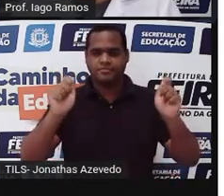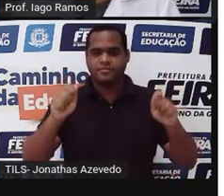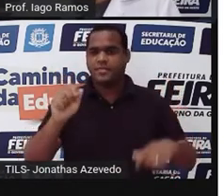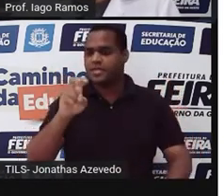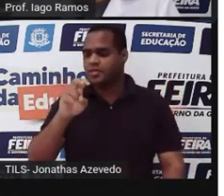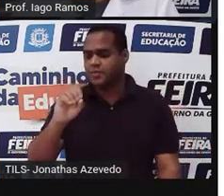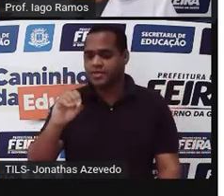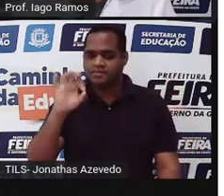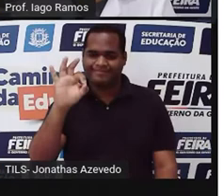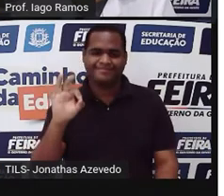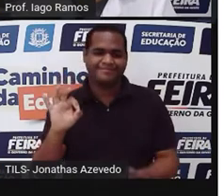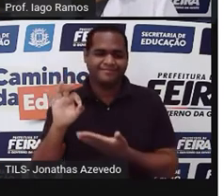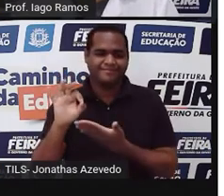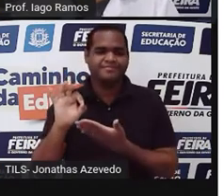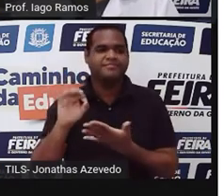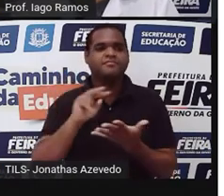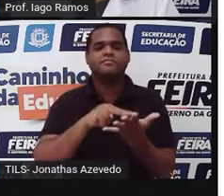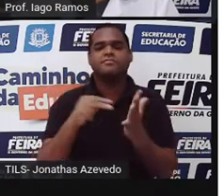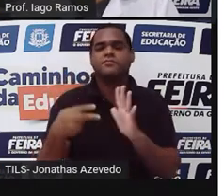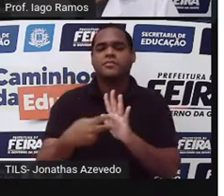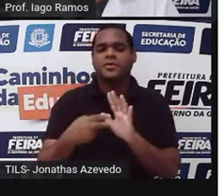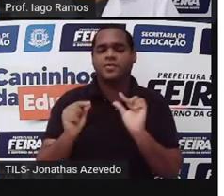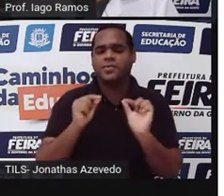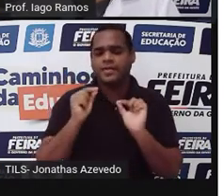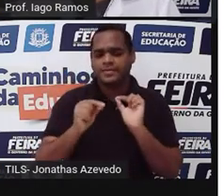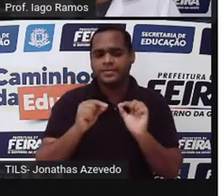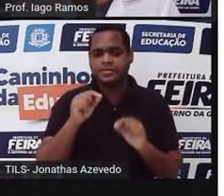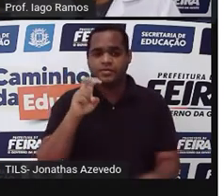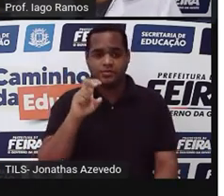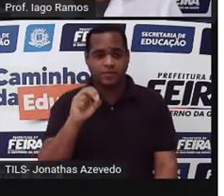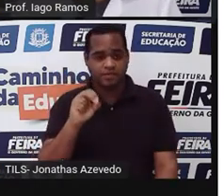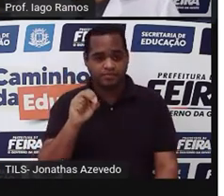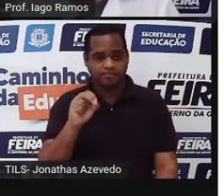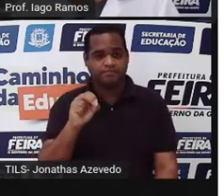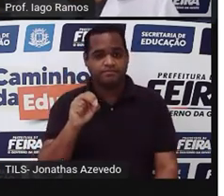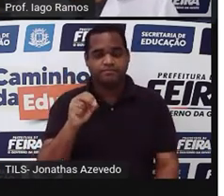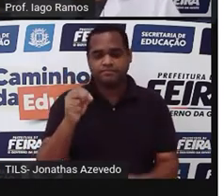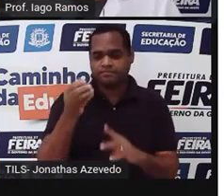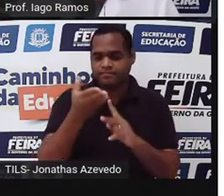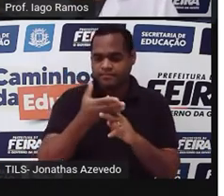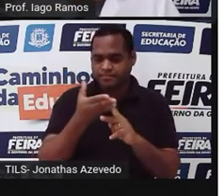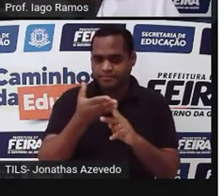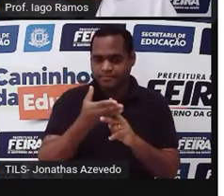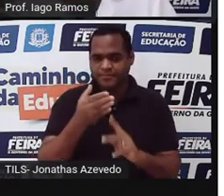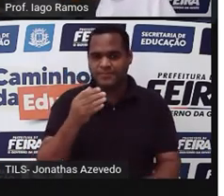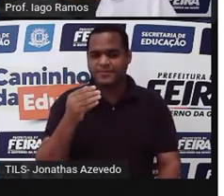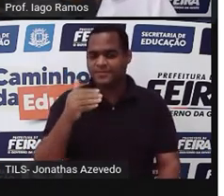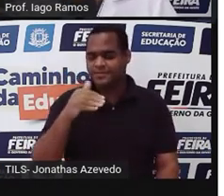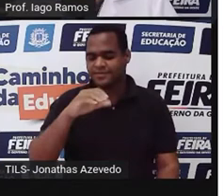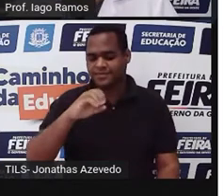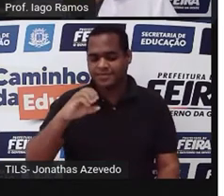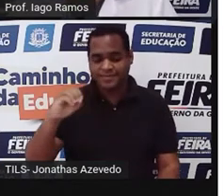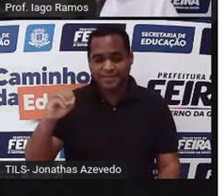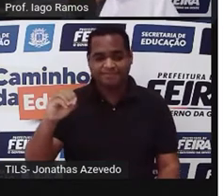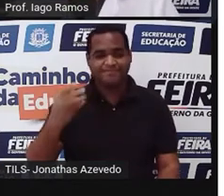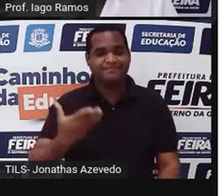por cento qual é o significado disso é 50 / sem